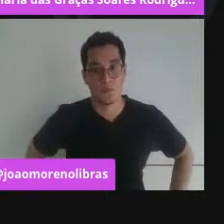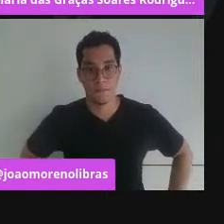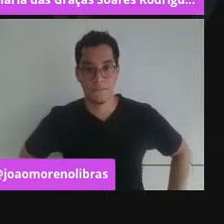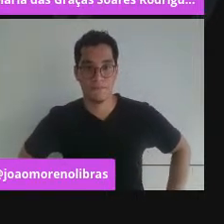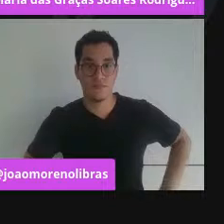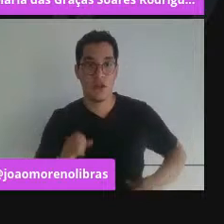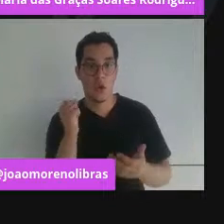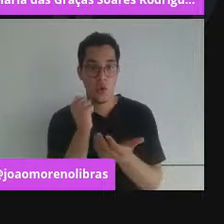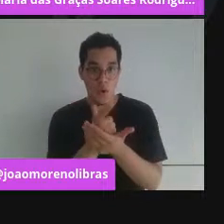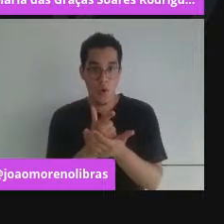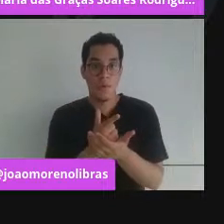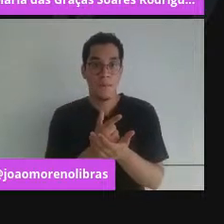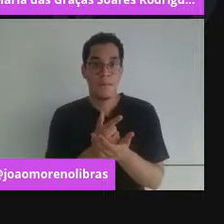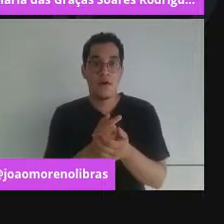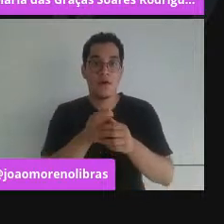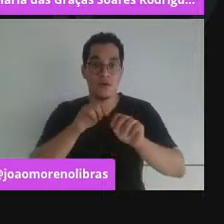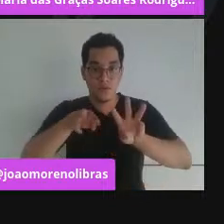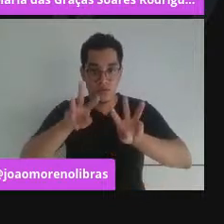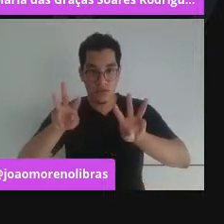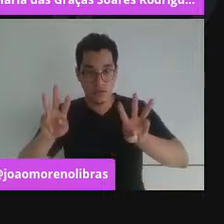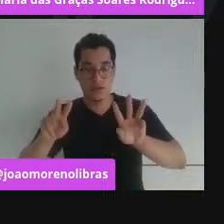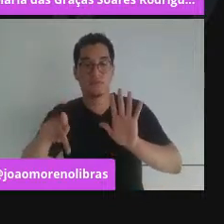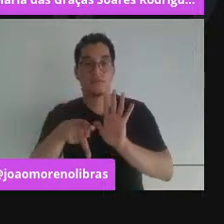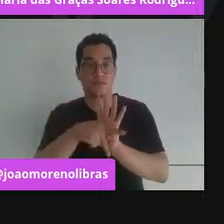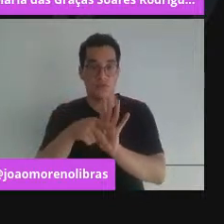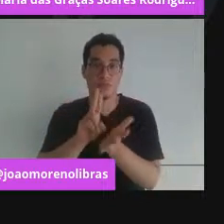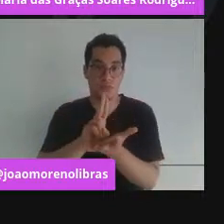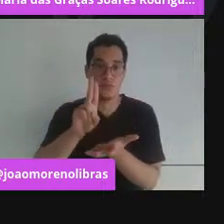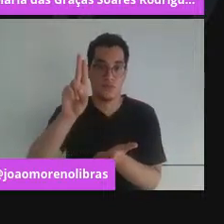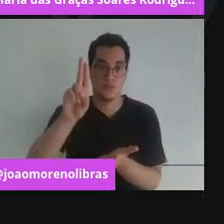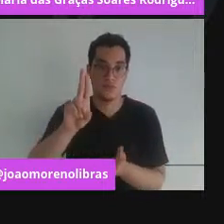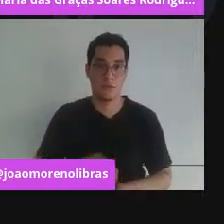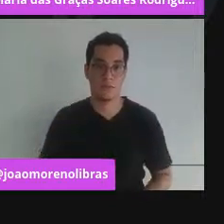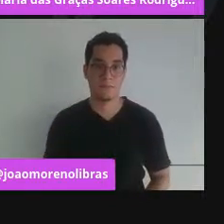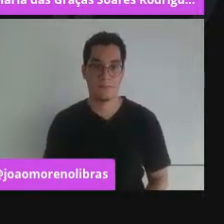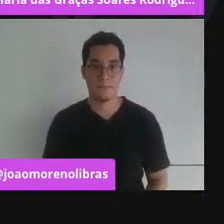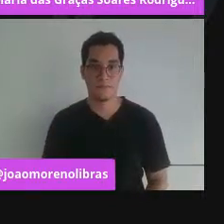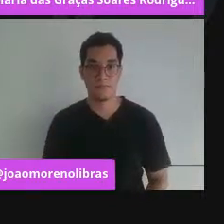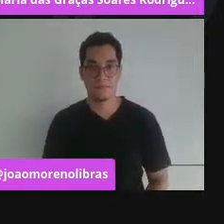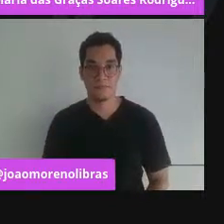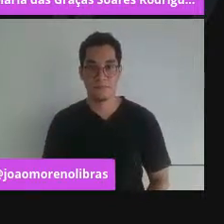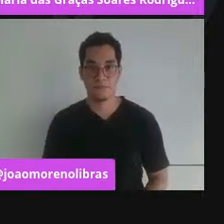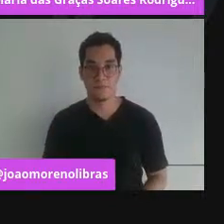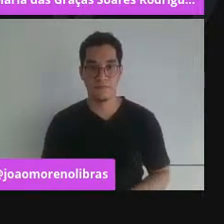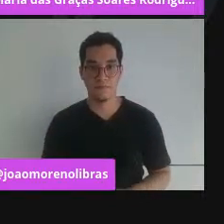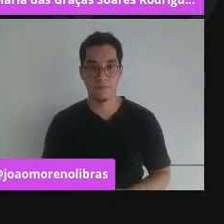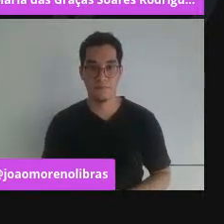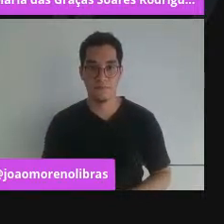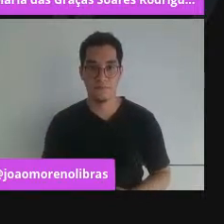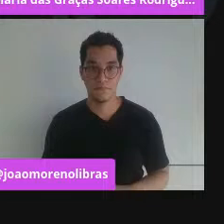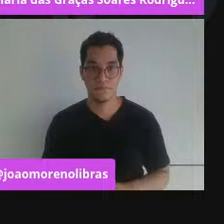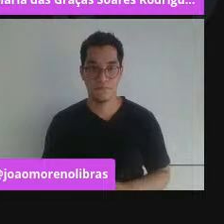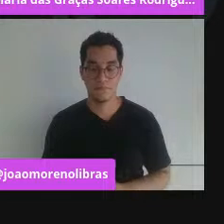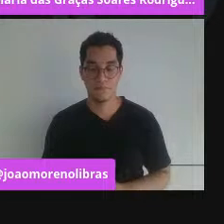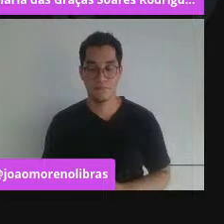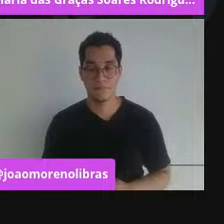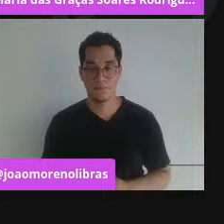no site da Pontes. E eu estou encantada com os dois volumes, tá certo? Então, recomendo para